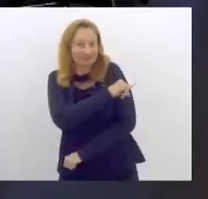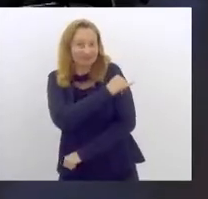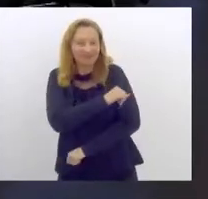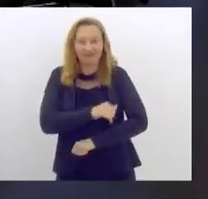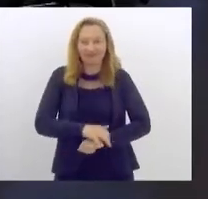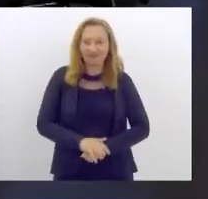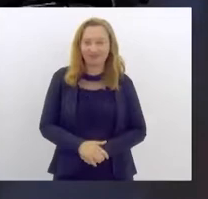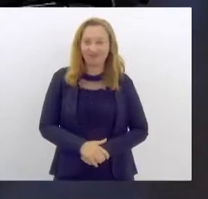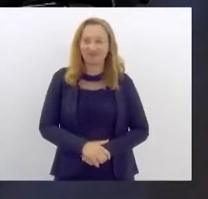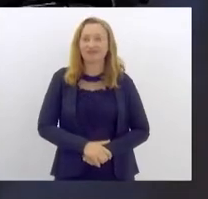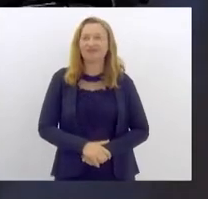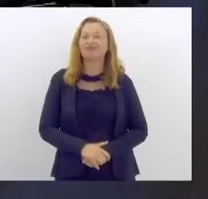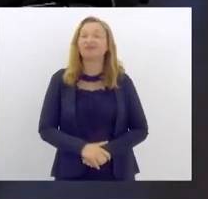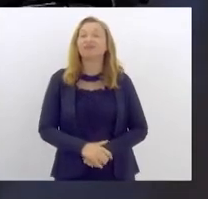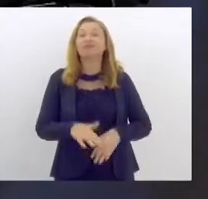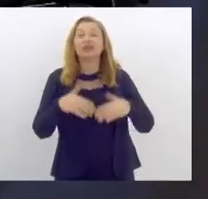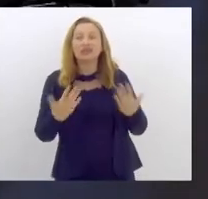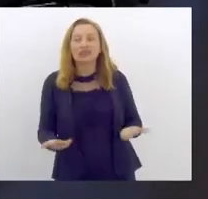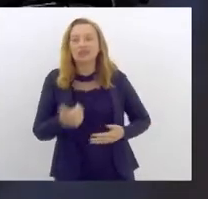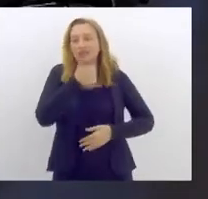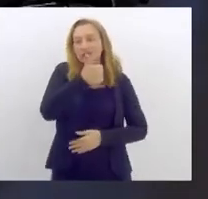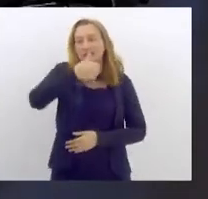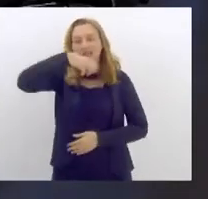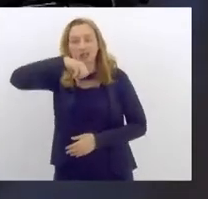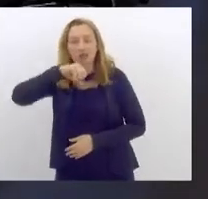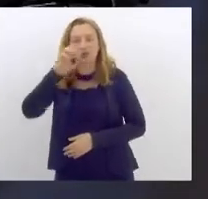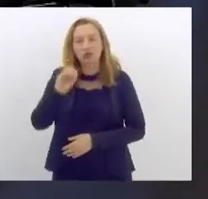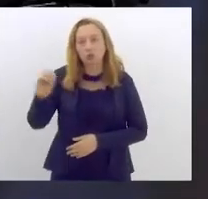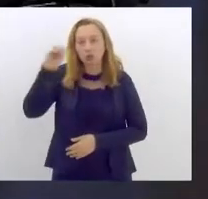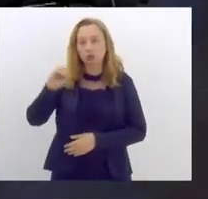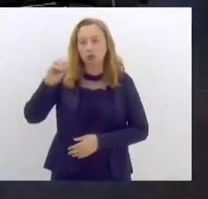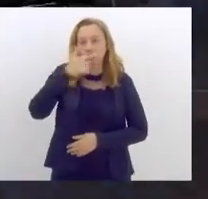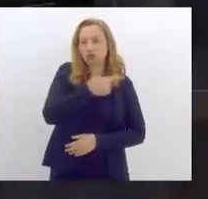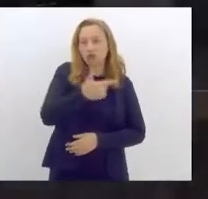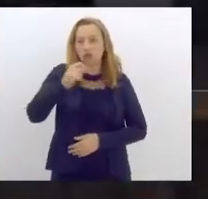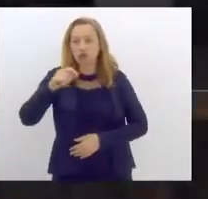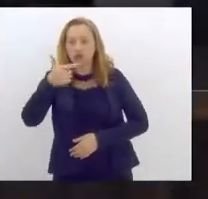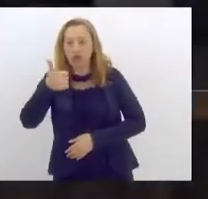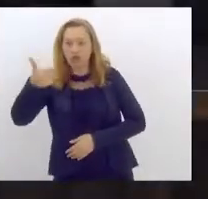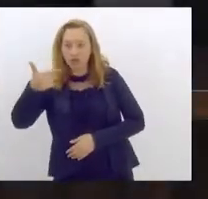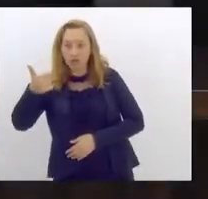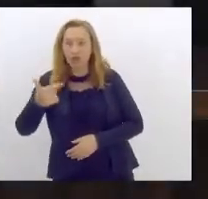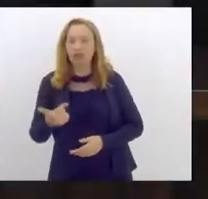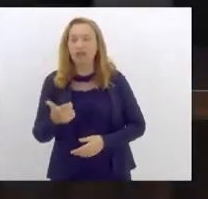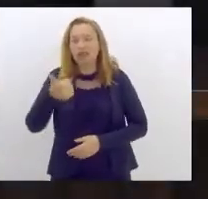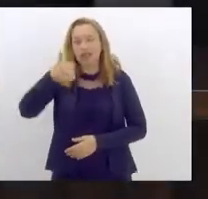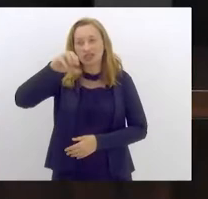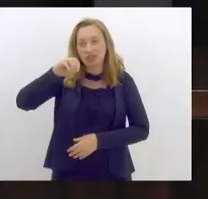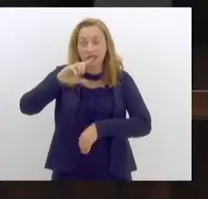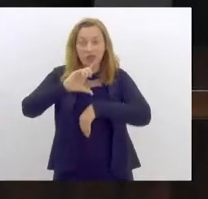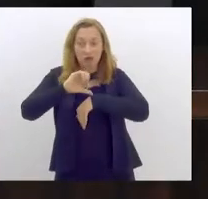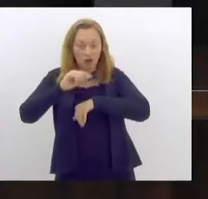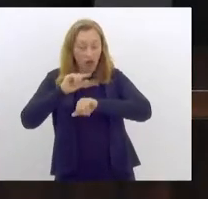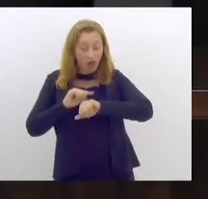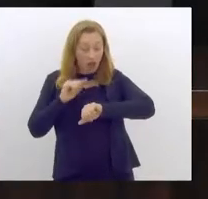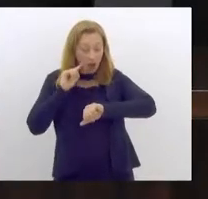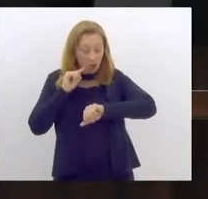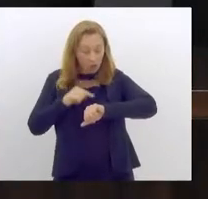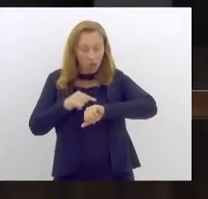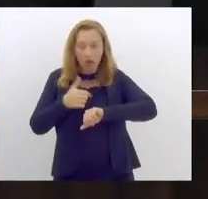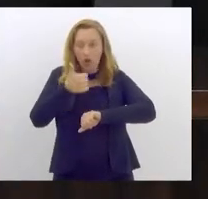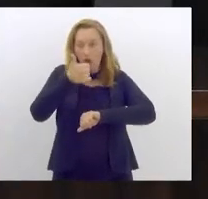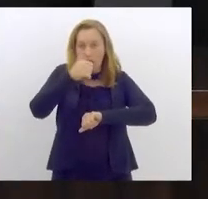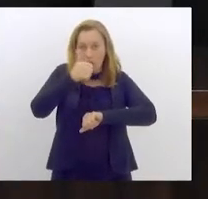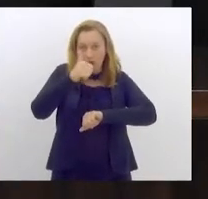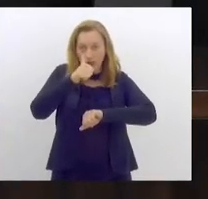Janeiro então 19 de outubro de 2022 10 horas agora 11 e